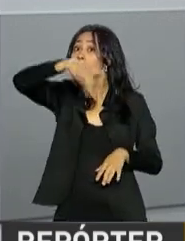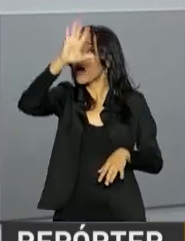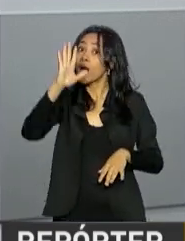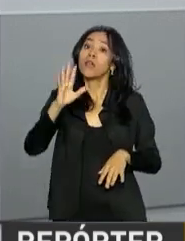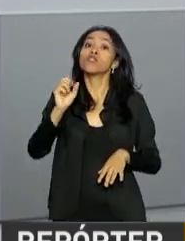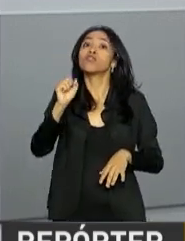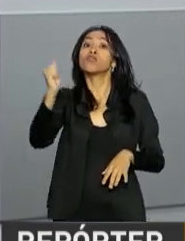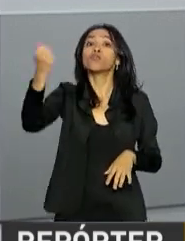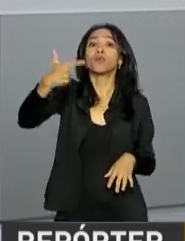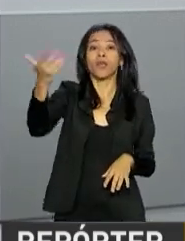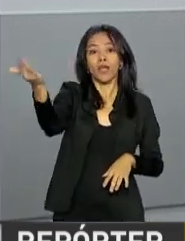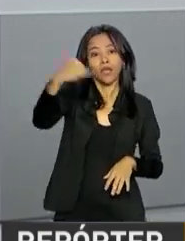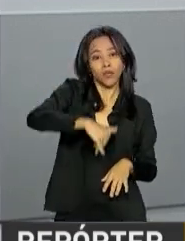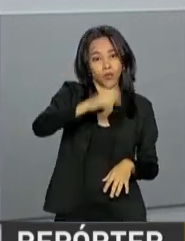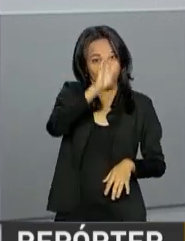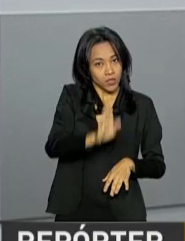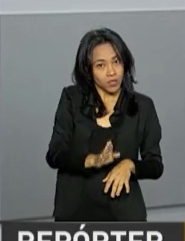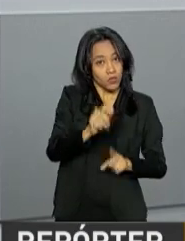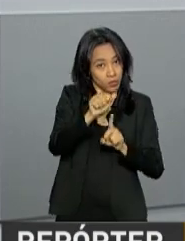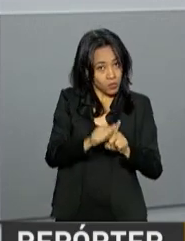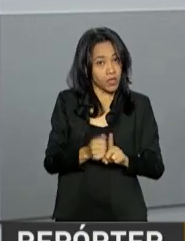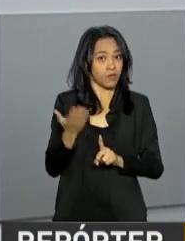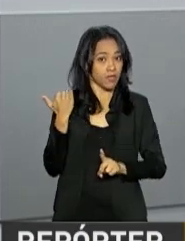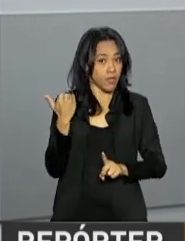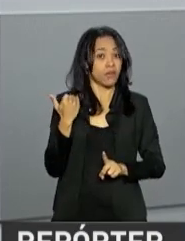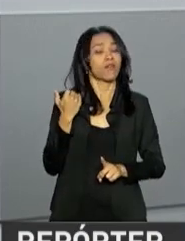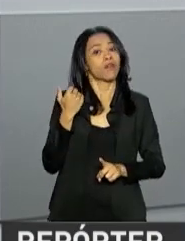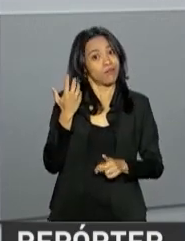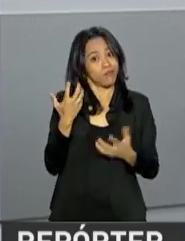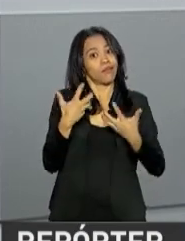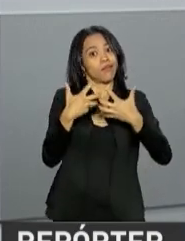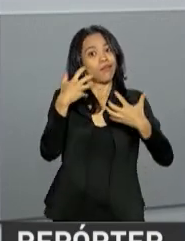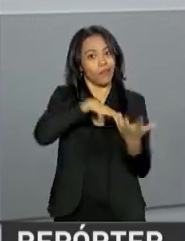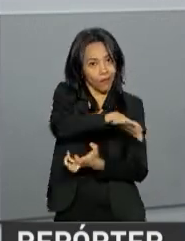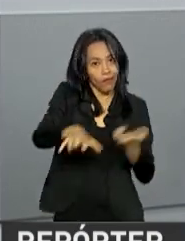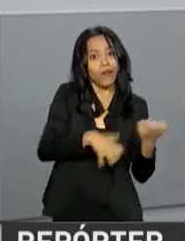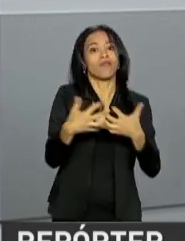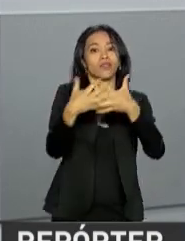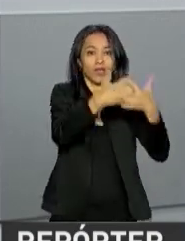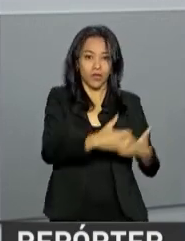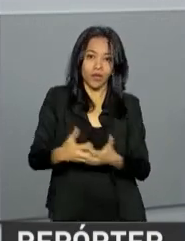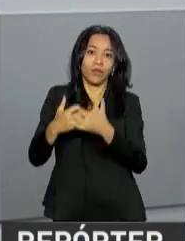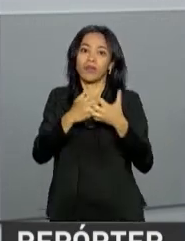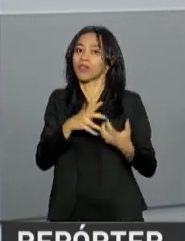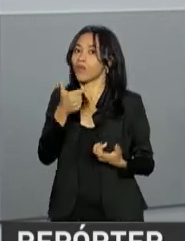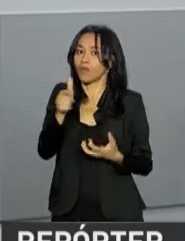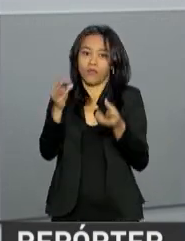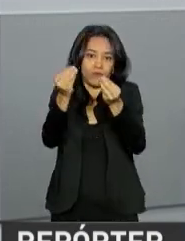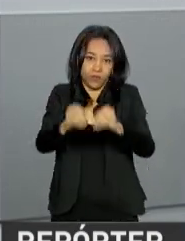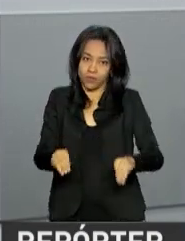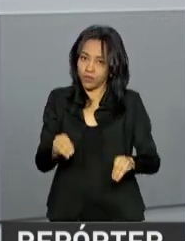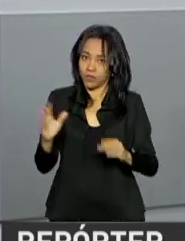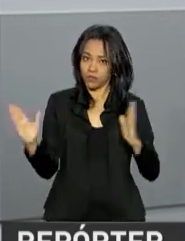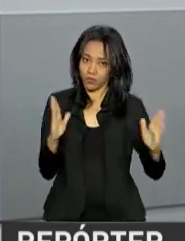no mês passado apesar da greve dos caminhoneiros a expectativa para o ano não foi comprometida